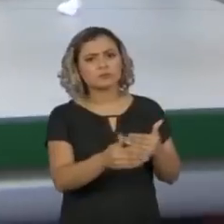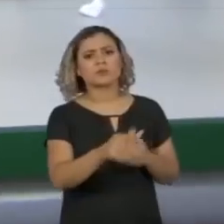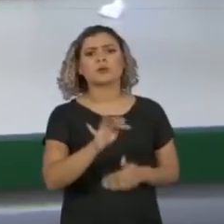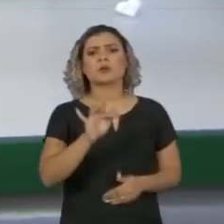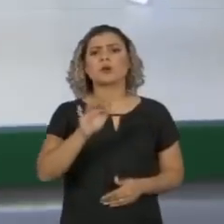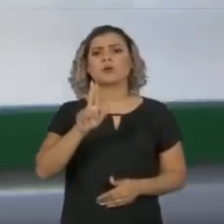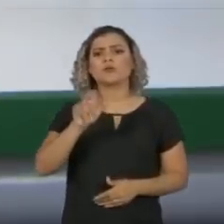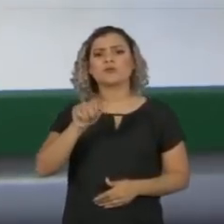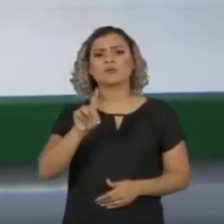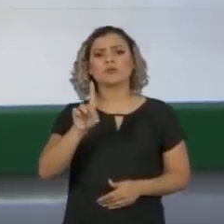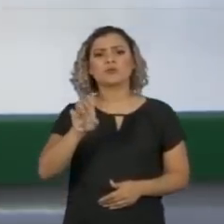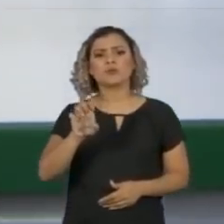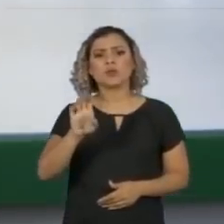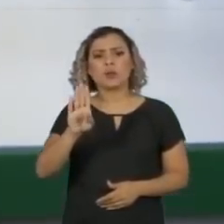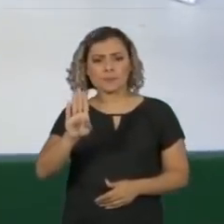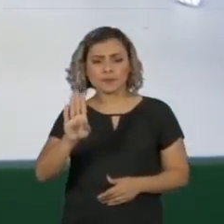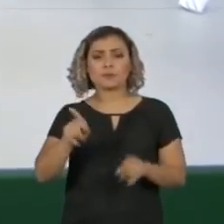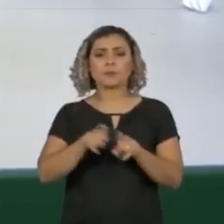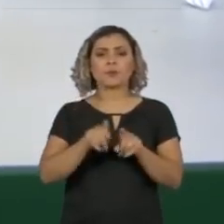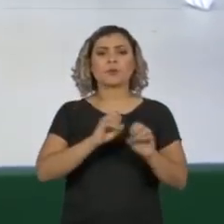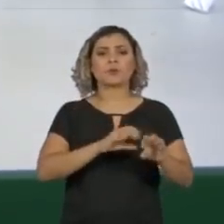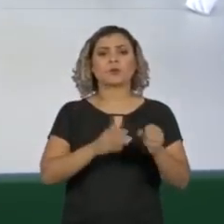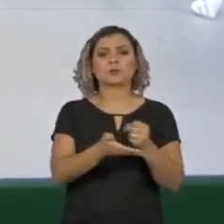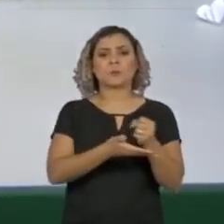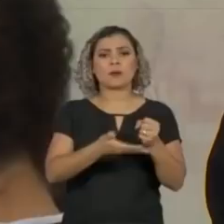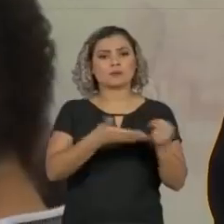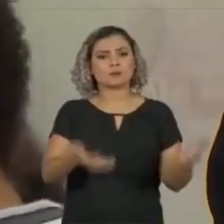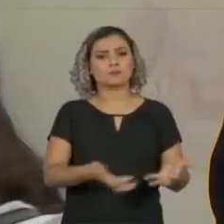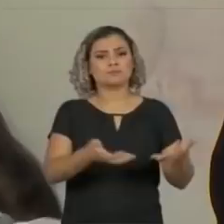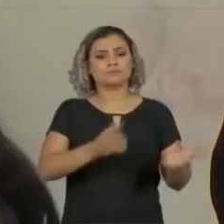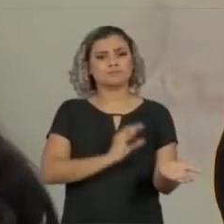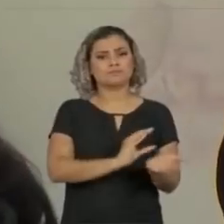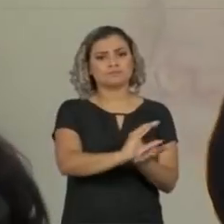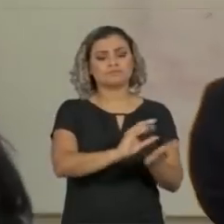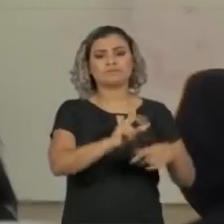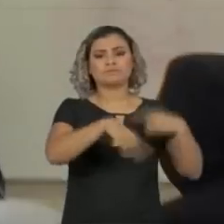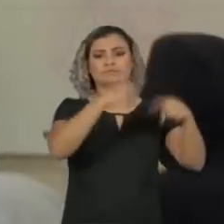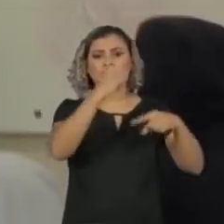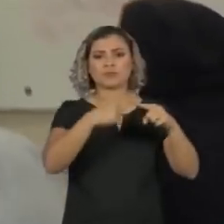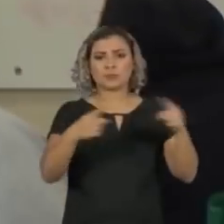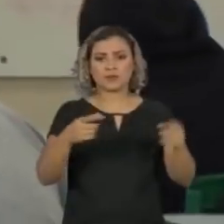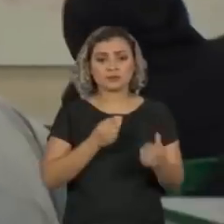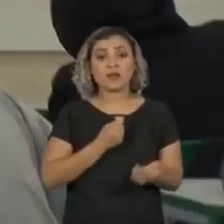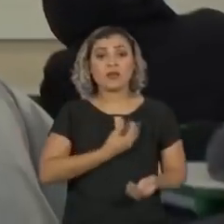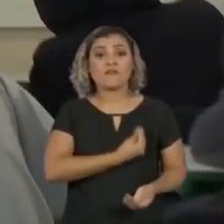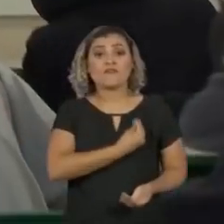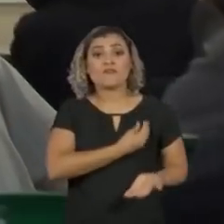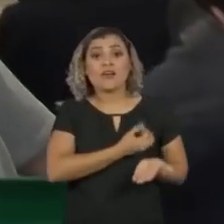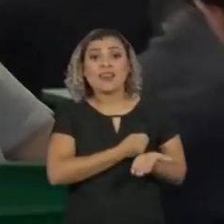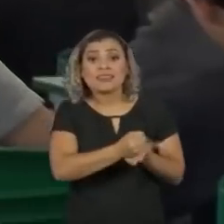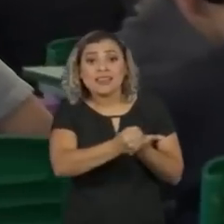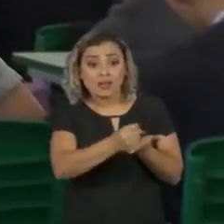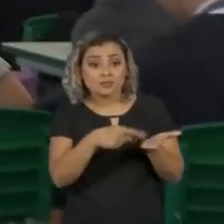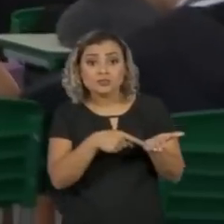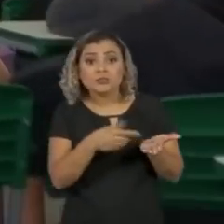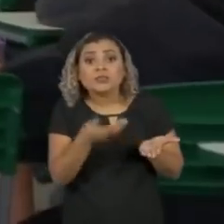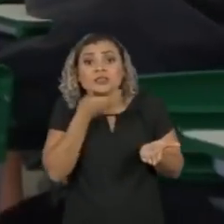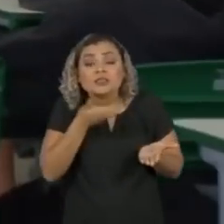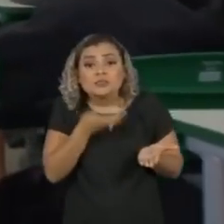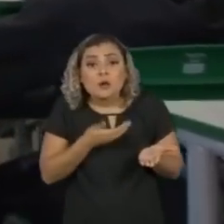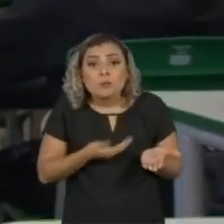O Fundo de Manutenção e Desenvolvimento da Educação Básica no país perderá a validade em dezembro. Segundo o